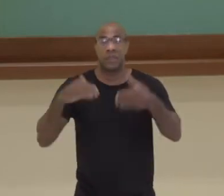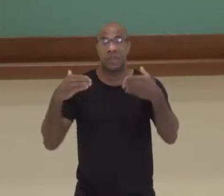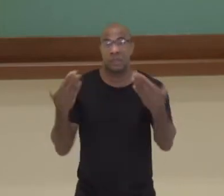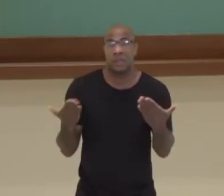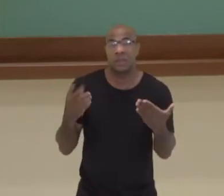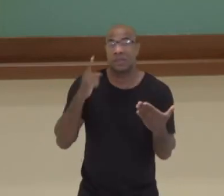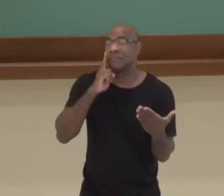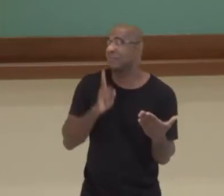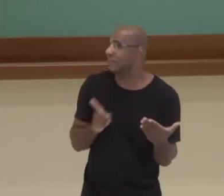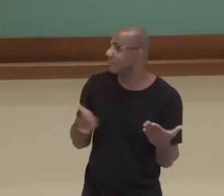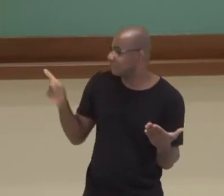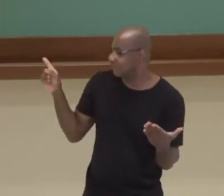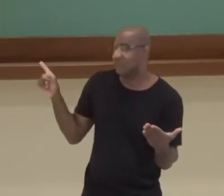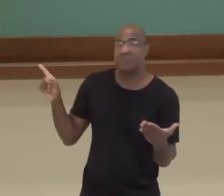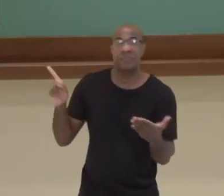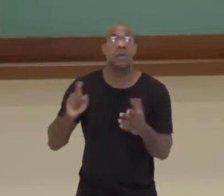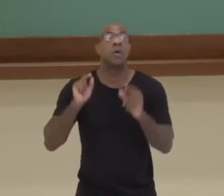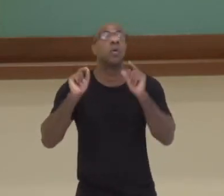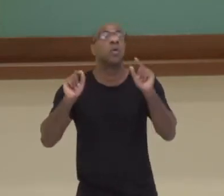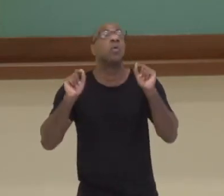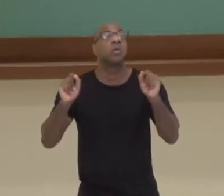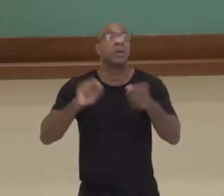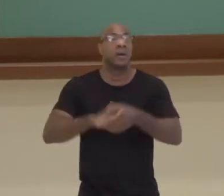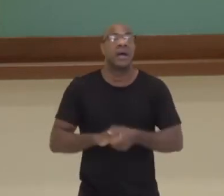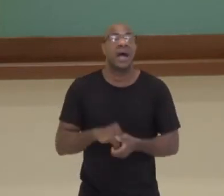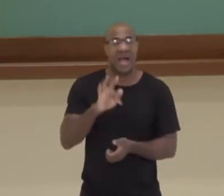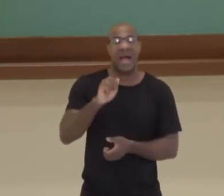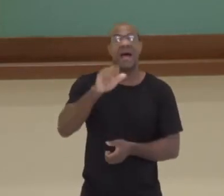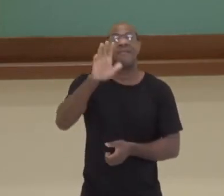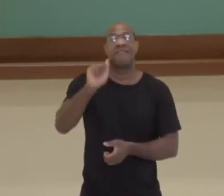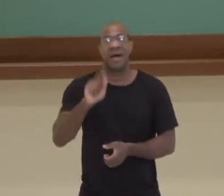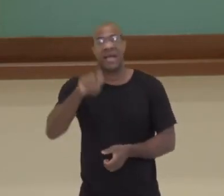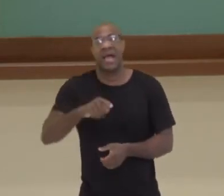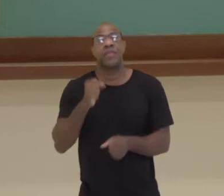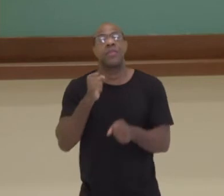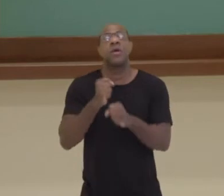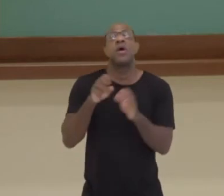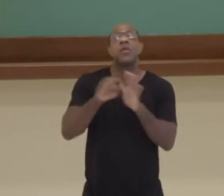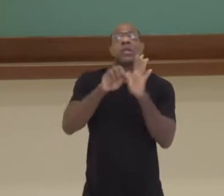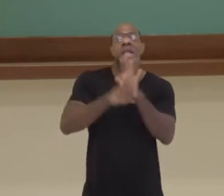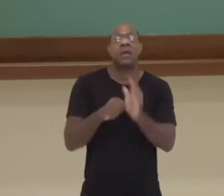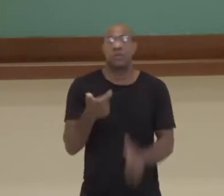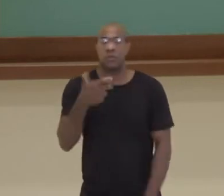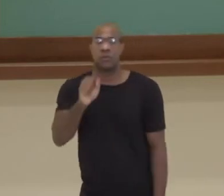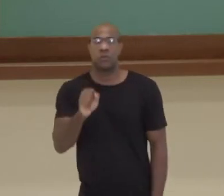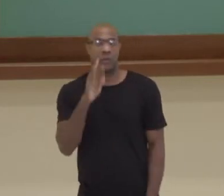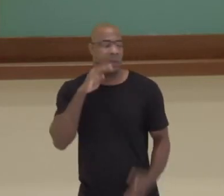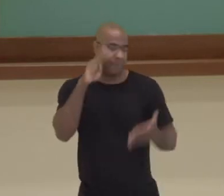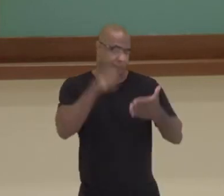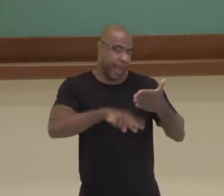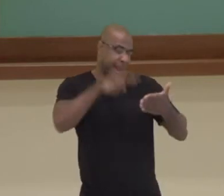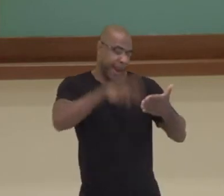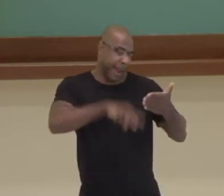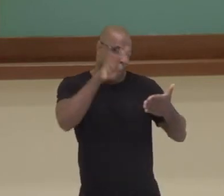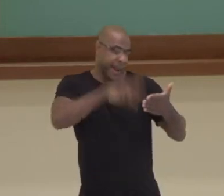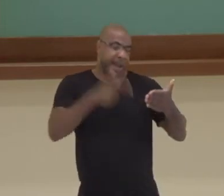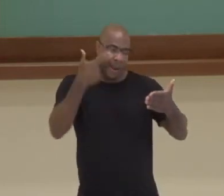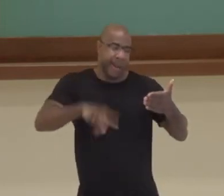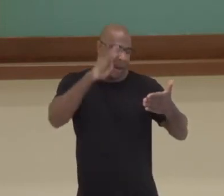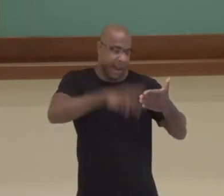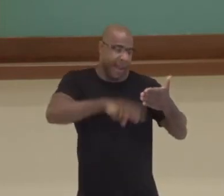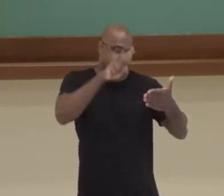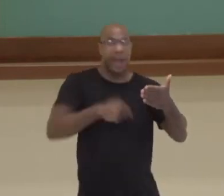com cabro de madrepérola. A faca é do século XVIII. E você passa meia hora lendo a descrição da faca, mas é